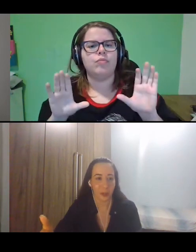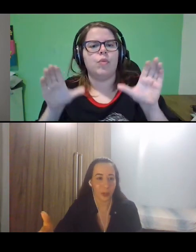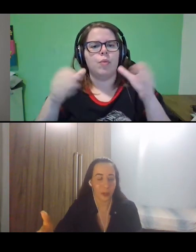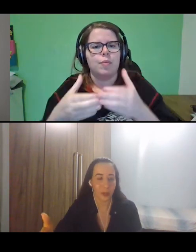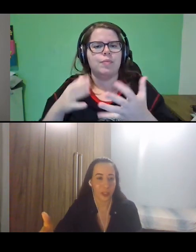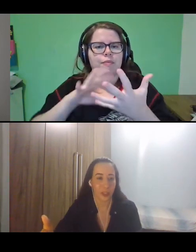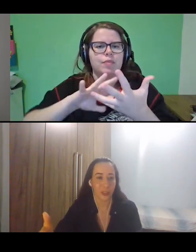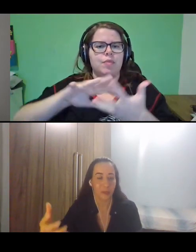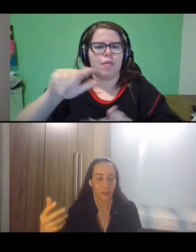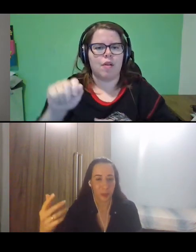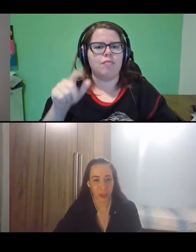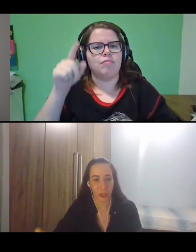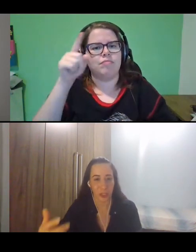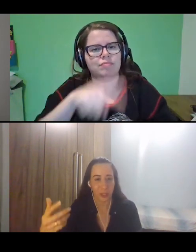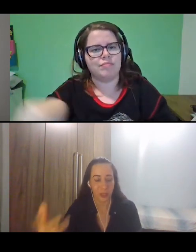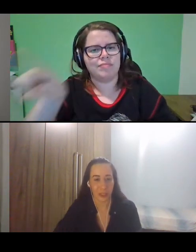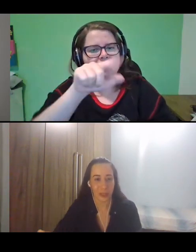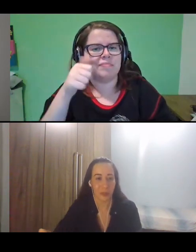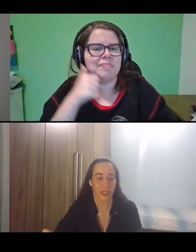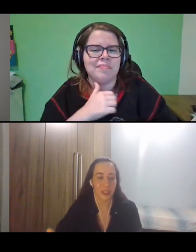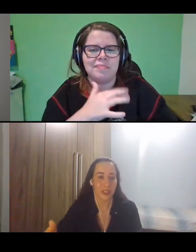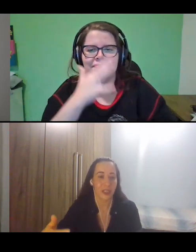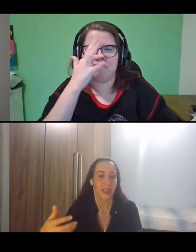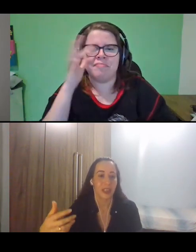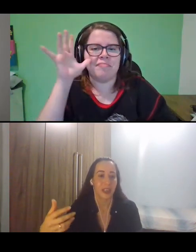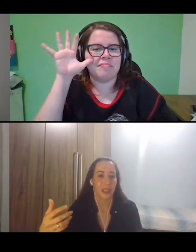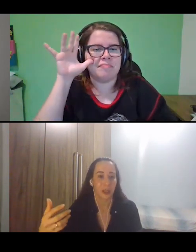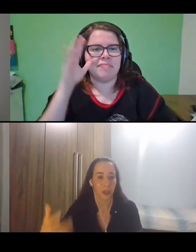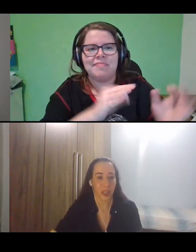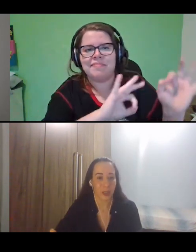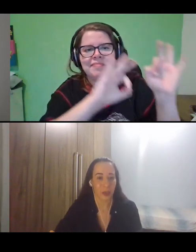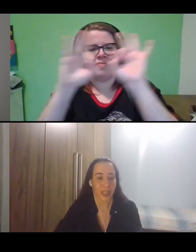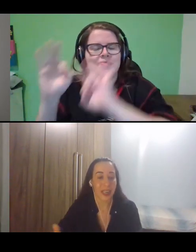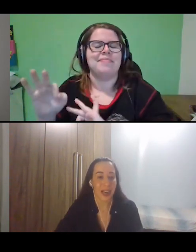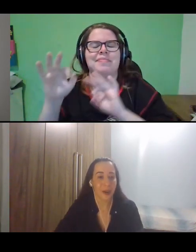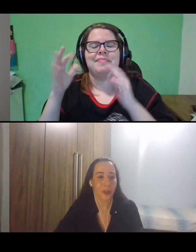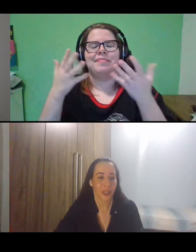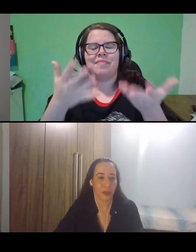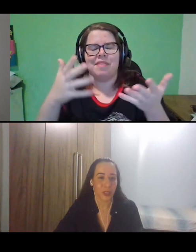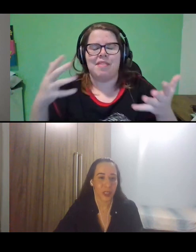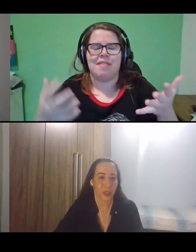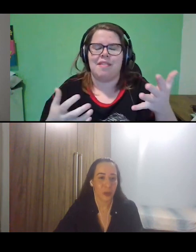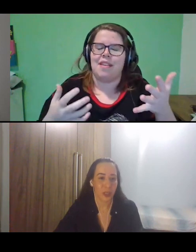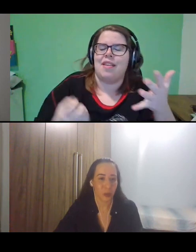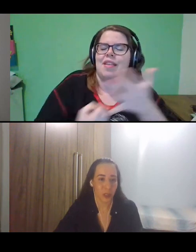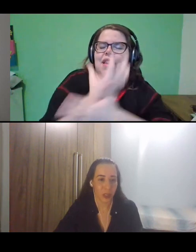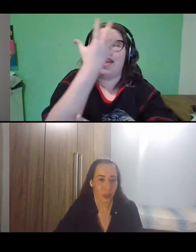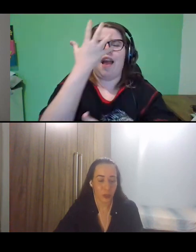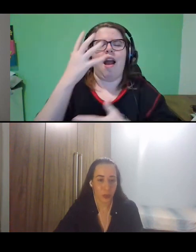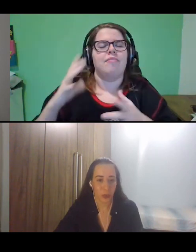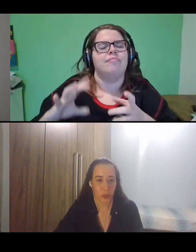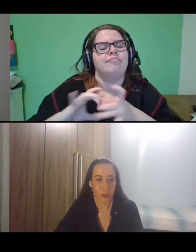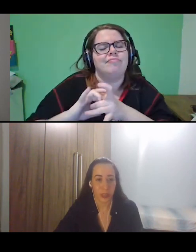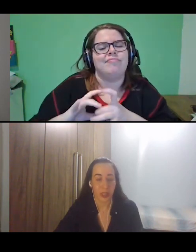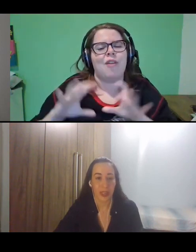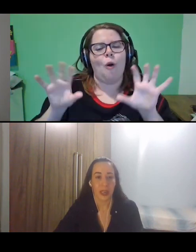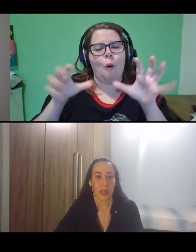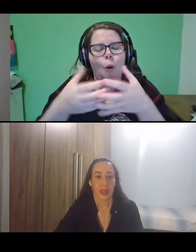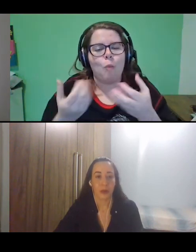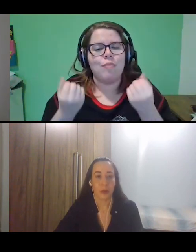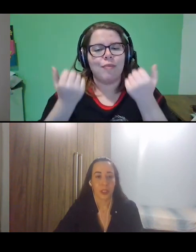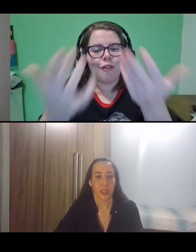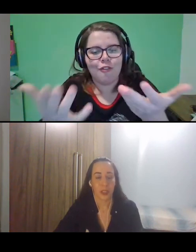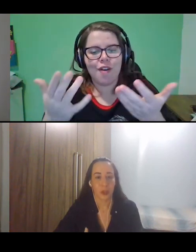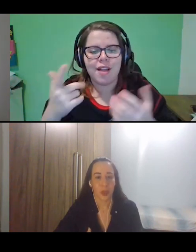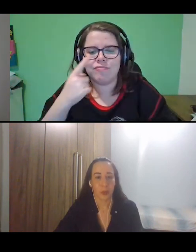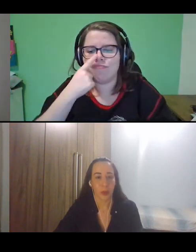aqui também hoje junto com a gente, prestigiando e vendo a nossa palestra. Então, eu acho que é isso, né? Criar conexões, é isso que as comunidades proporcionam, né?